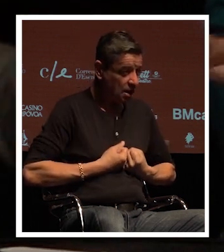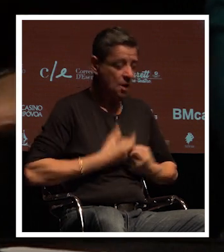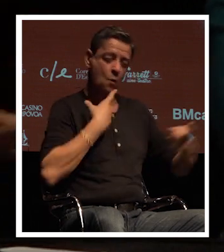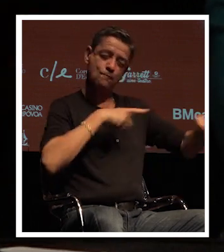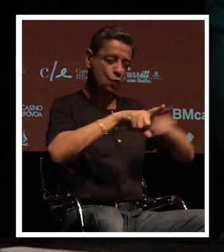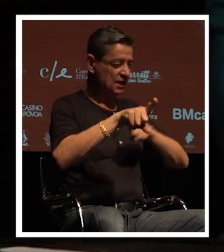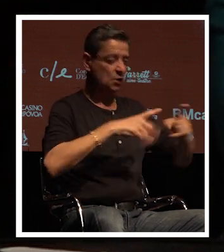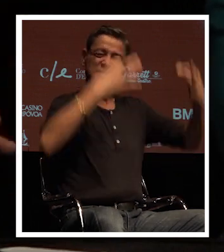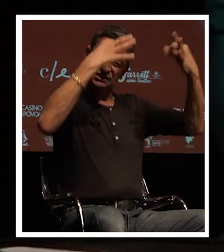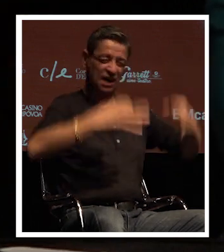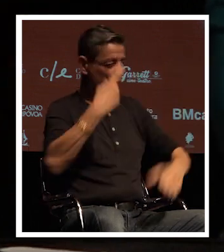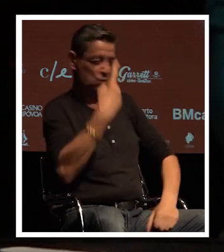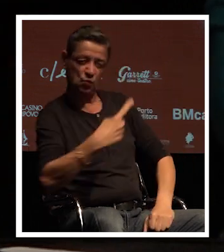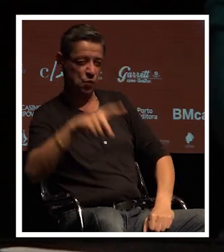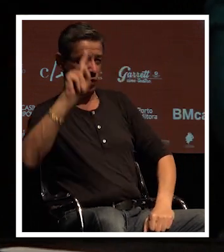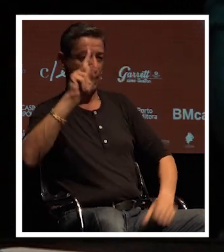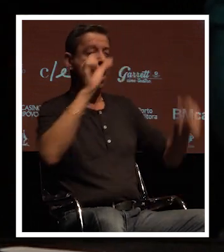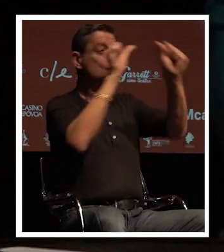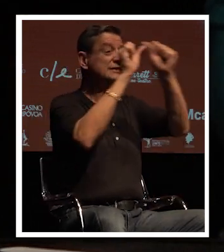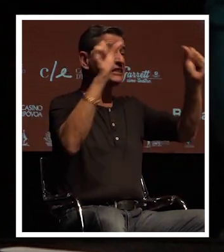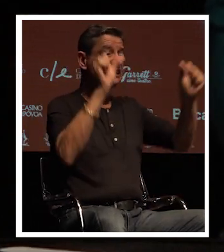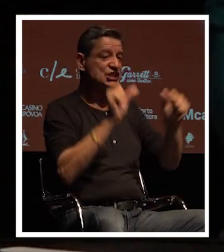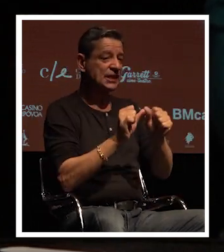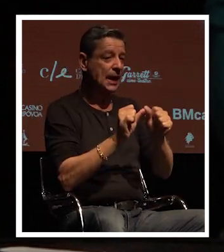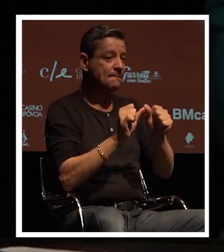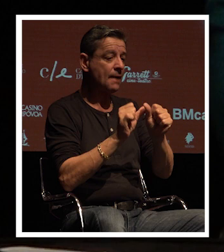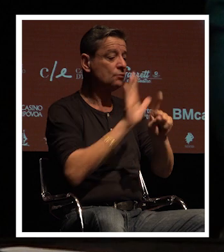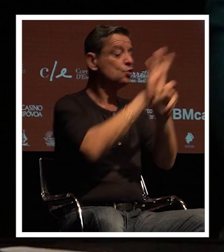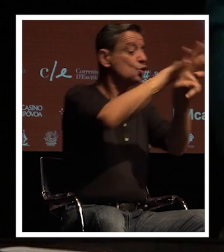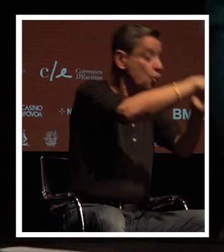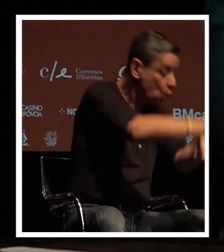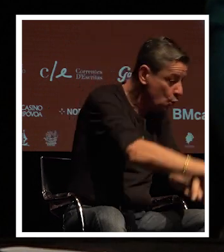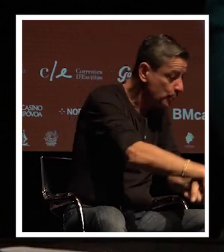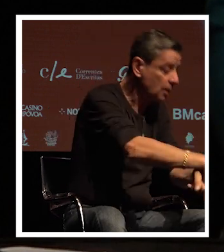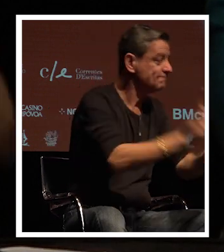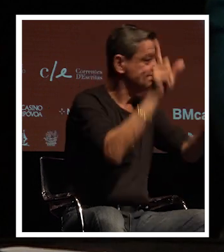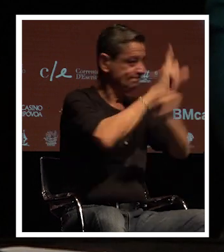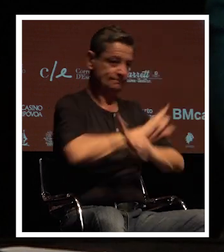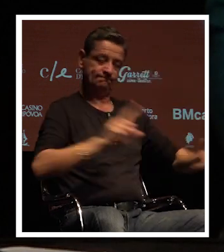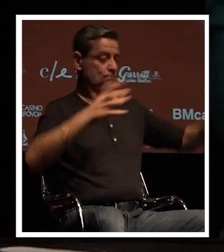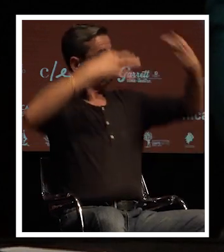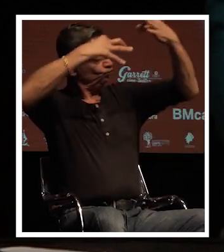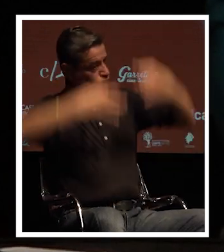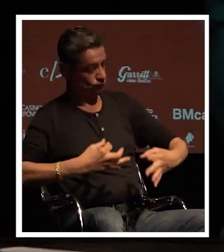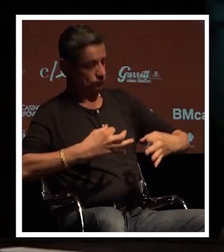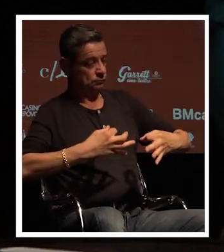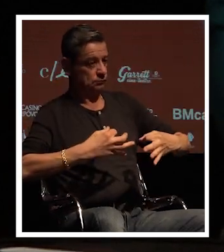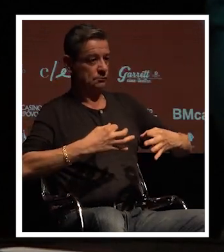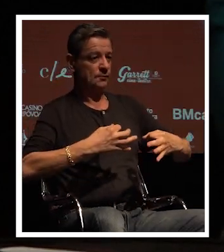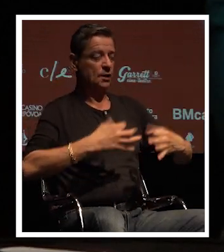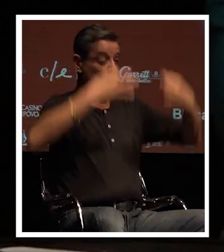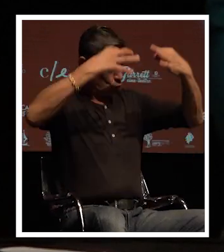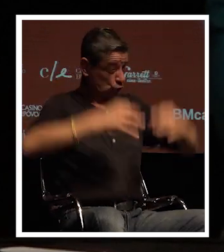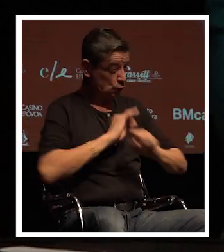Politicamente correto que é o que é o sistema não se derruba sendo Politicamente correto derruba sendo politicamente incorreto eh as